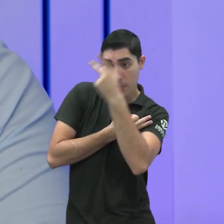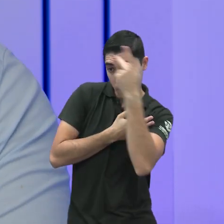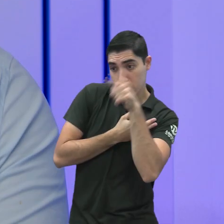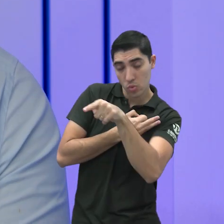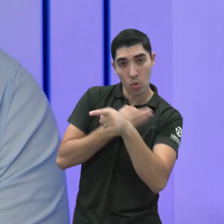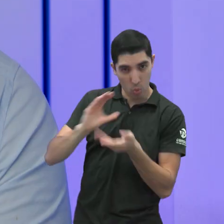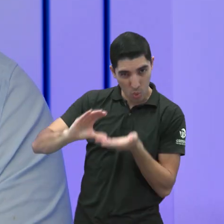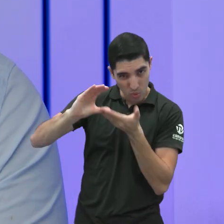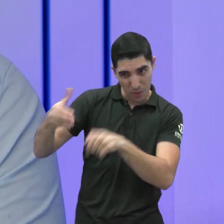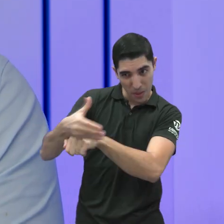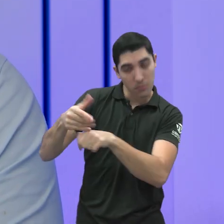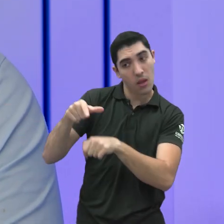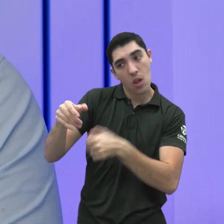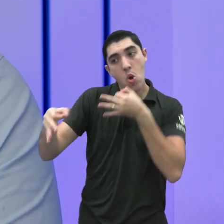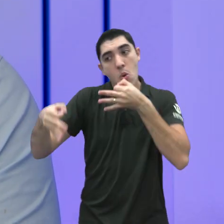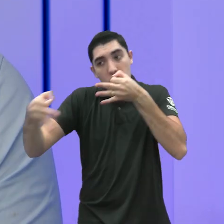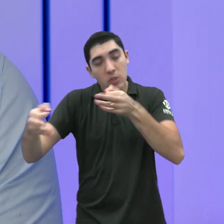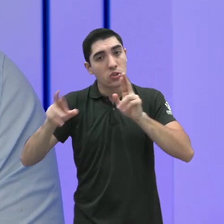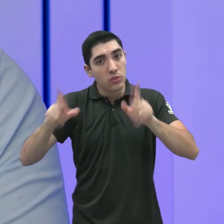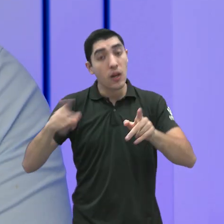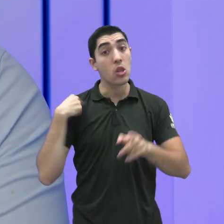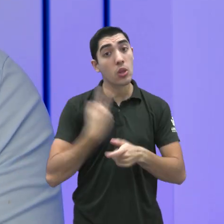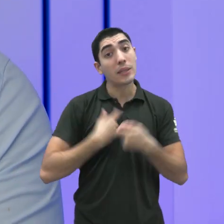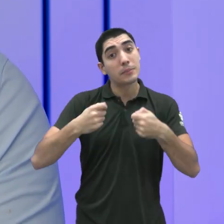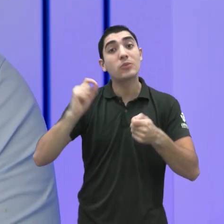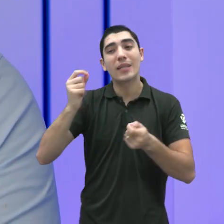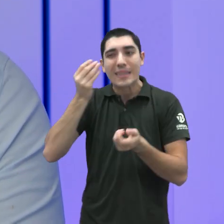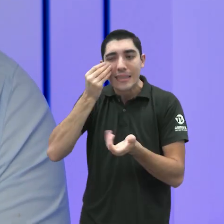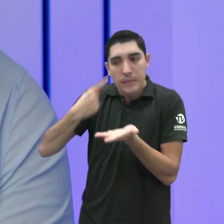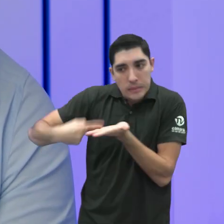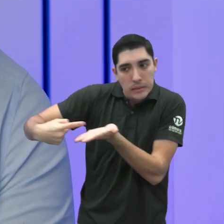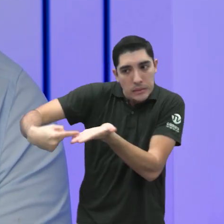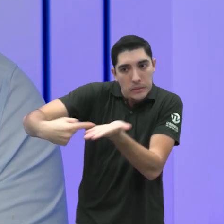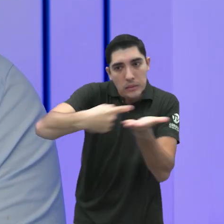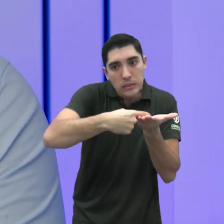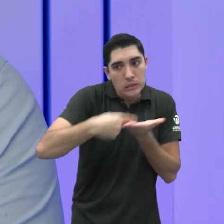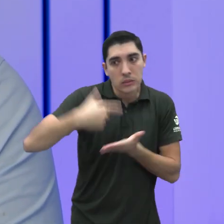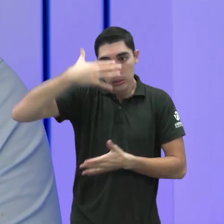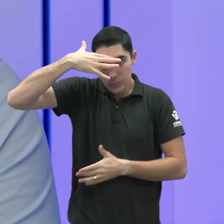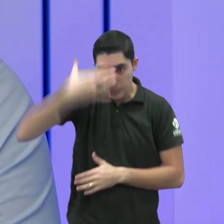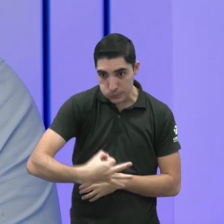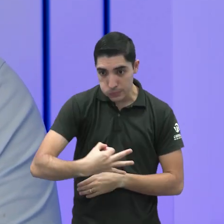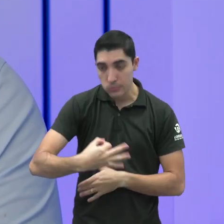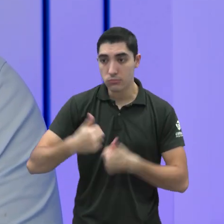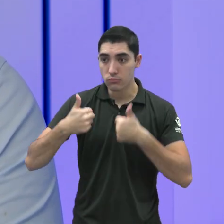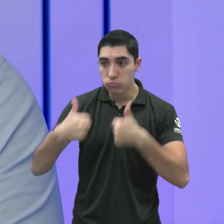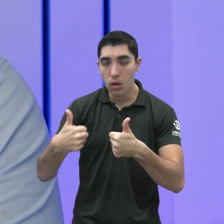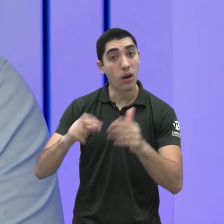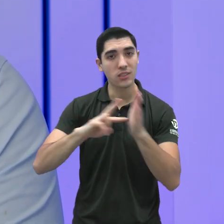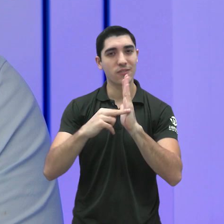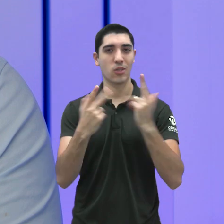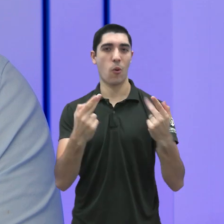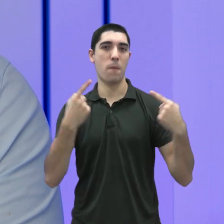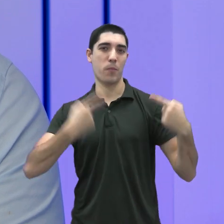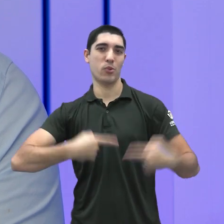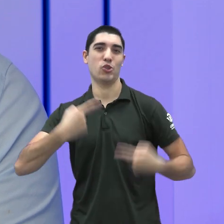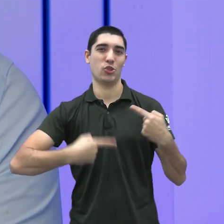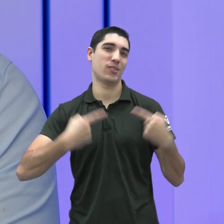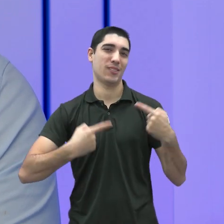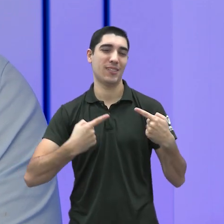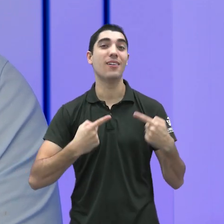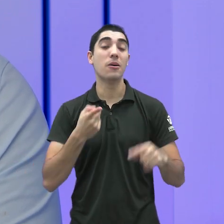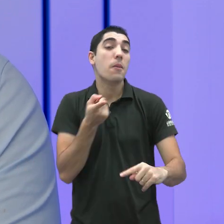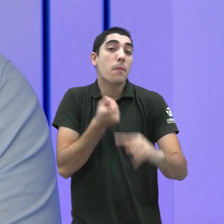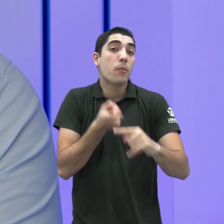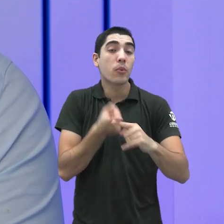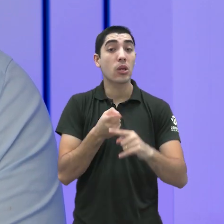outros conselheiros que pensam de outra maneira, a gente entrar no consenso, que é a política em si, e aí trazer uma real política